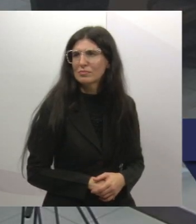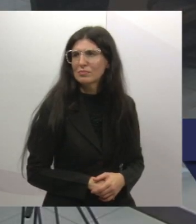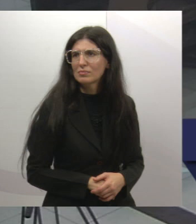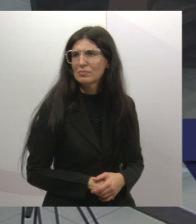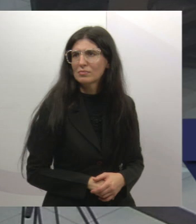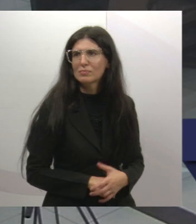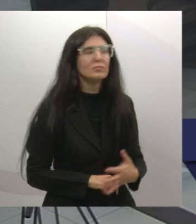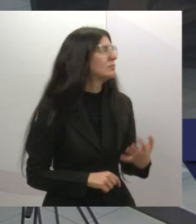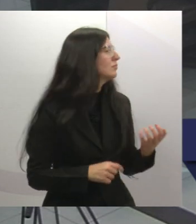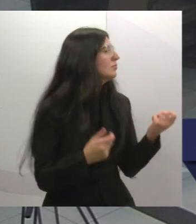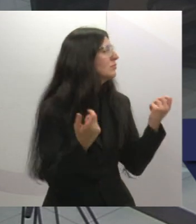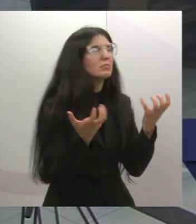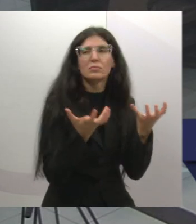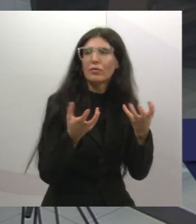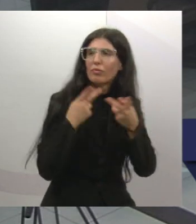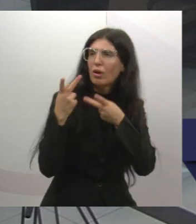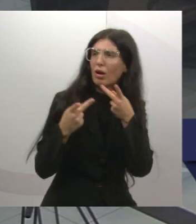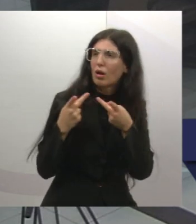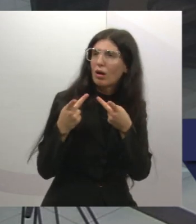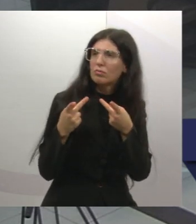solicitação? Não?